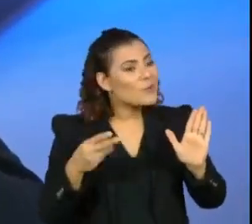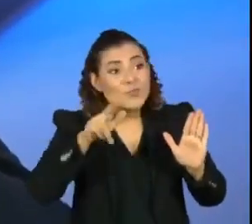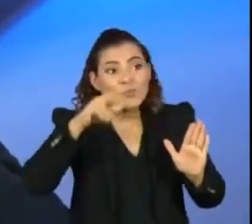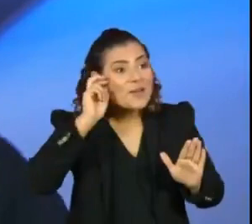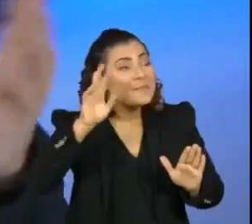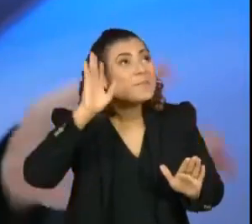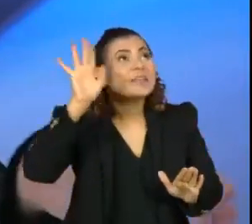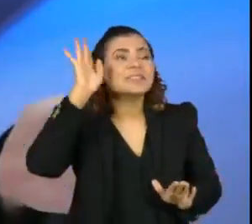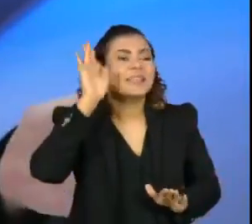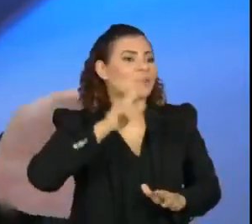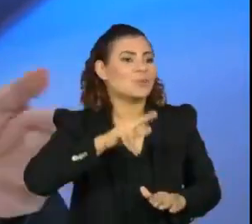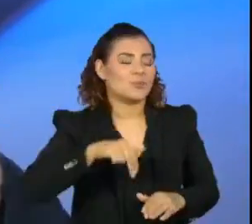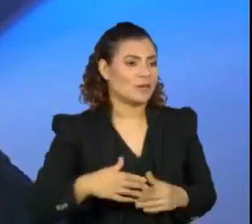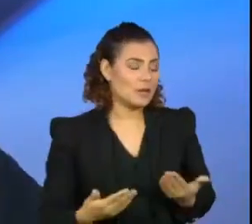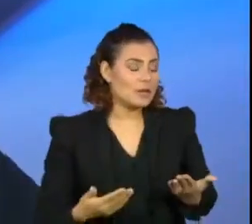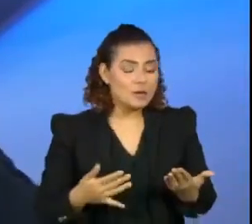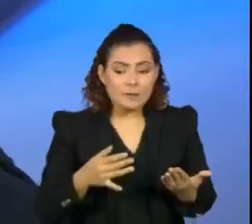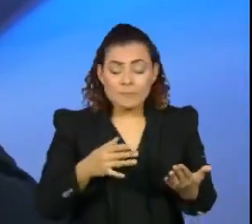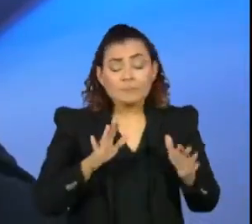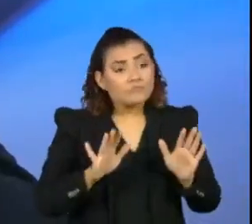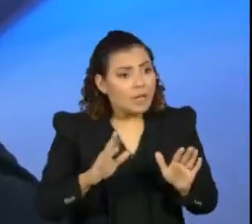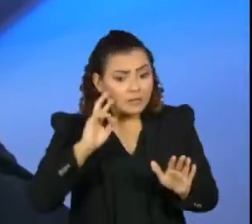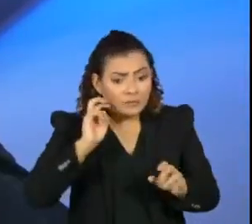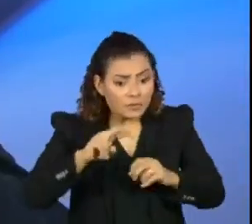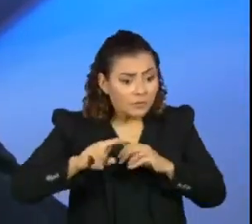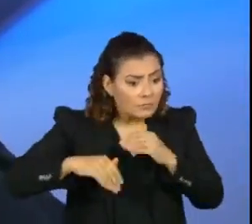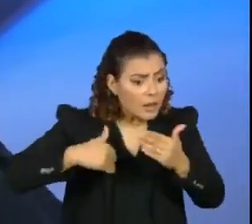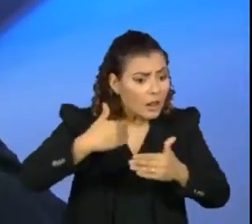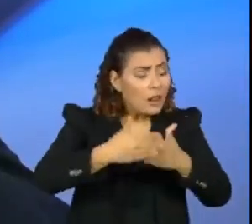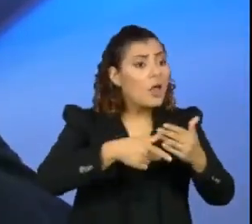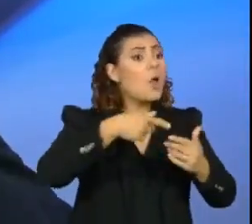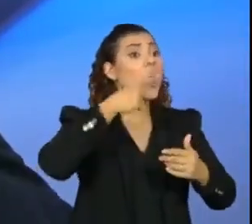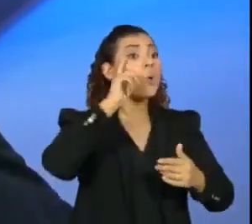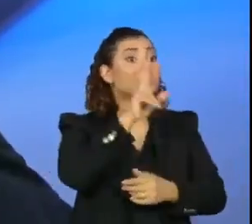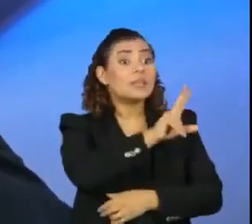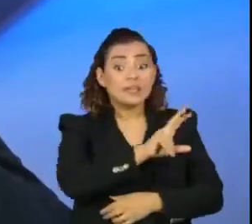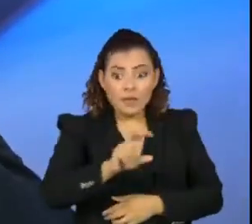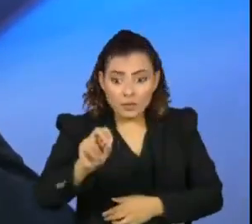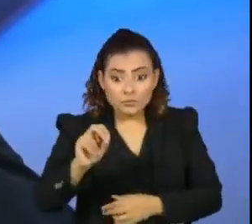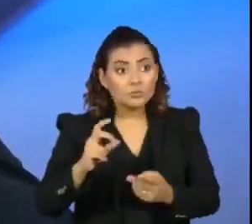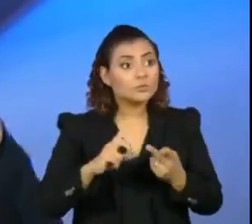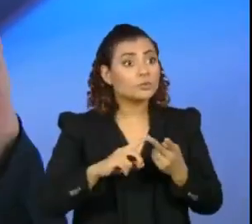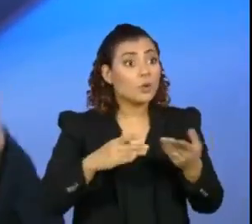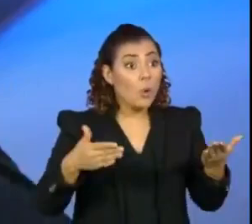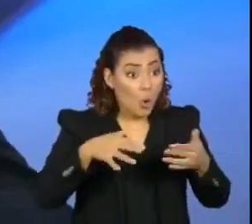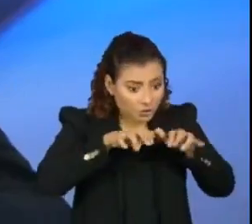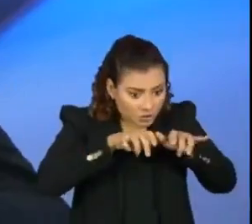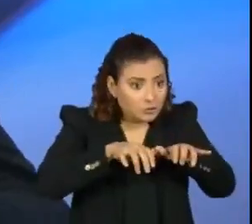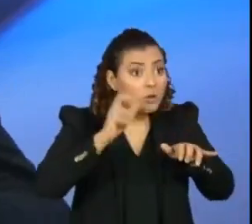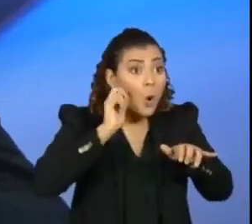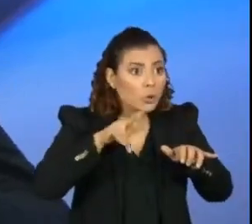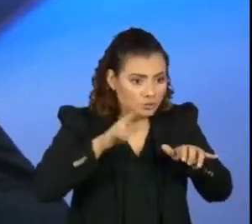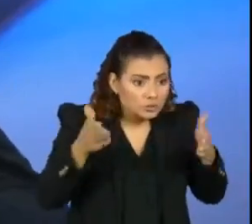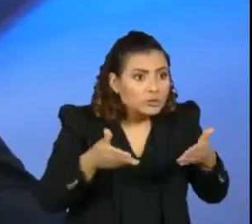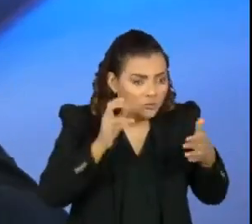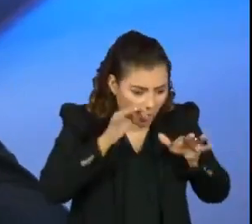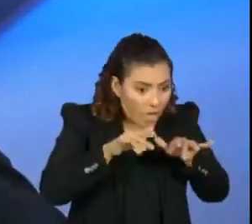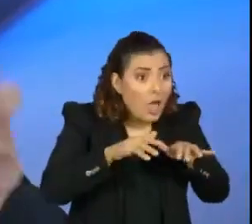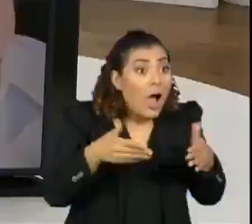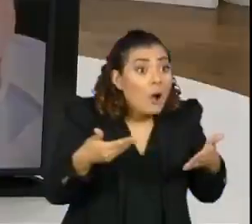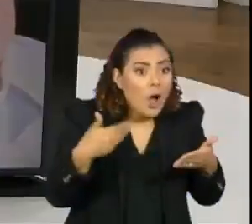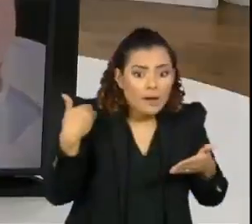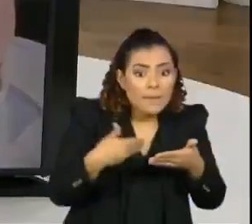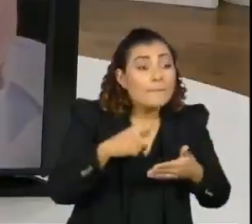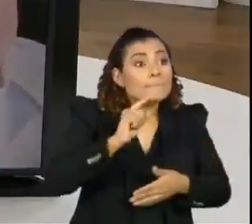E quando ela começou eram algumas centenas, no final da noite de ontem eram 500, na hora que eu saí da redação virtual já